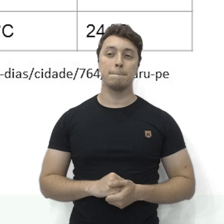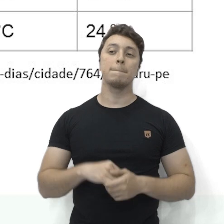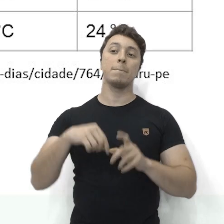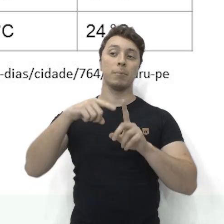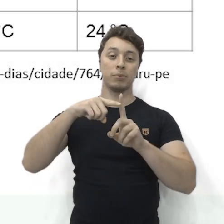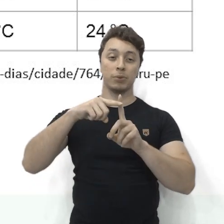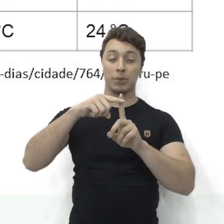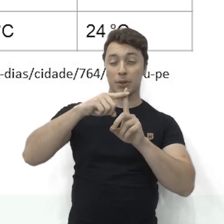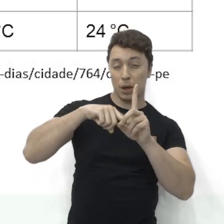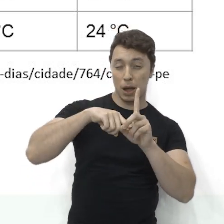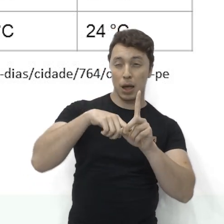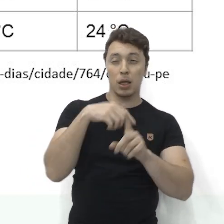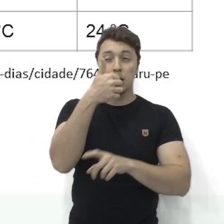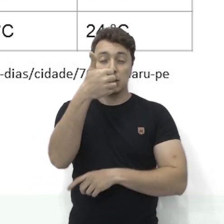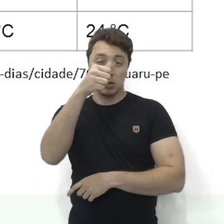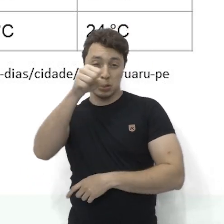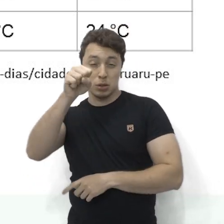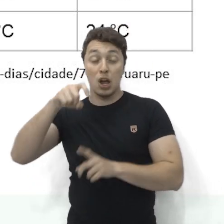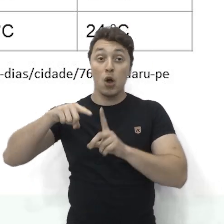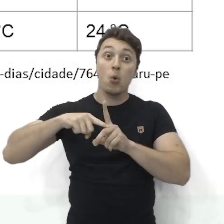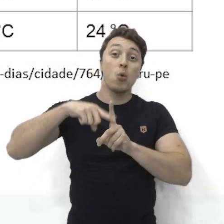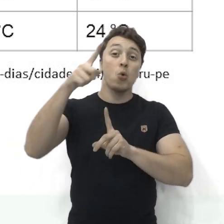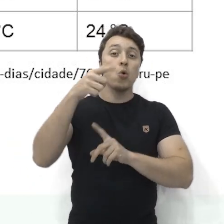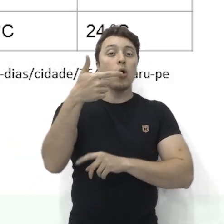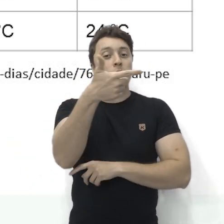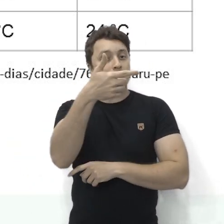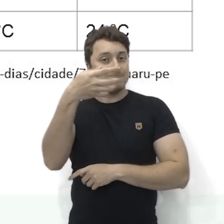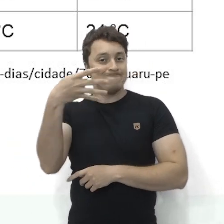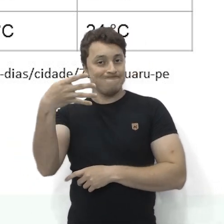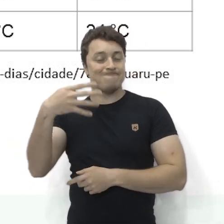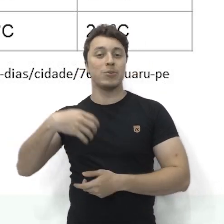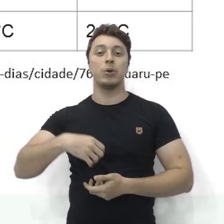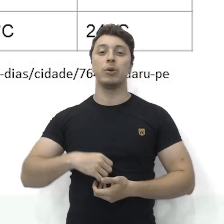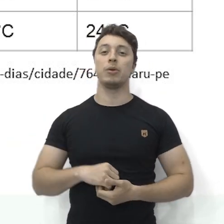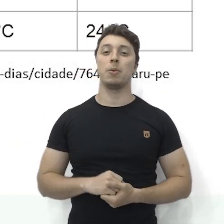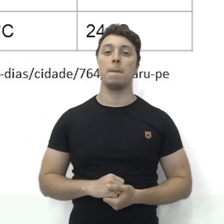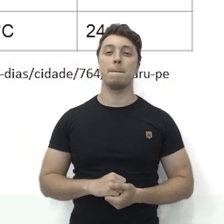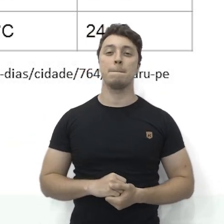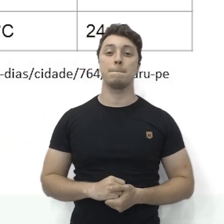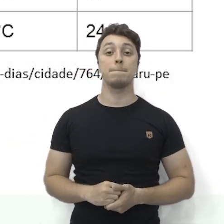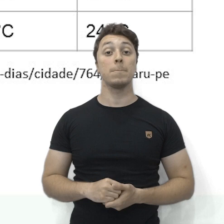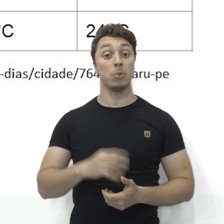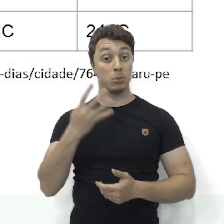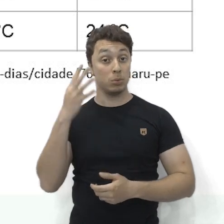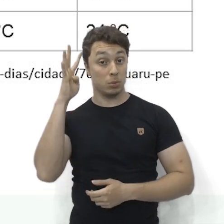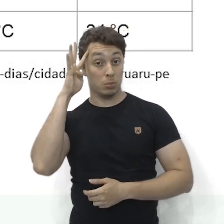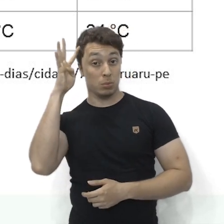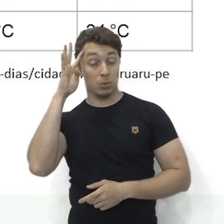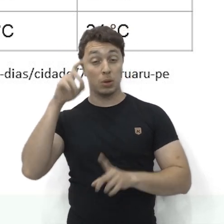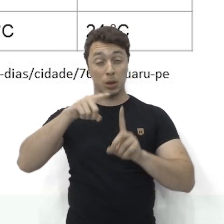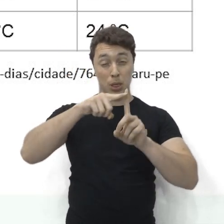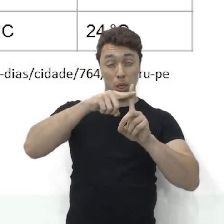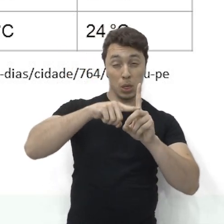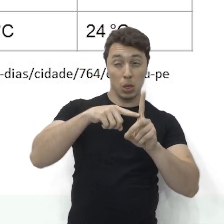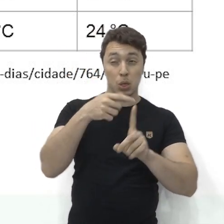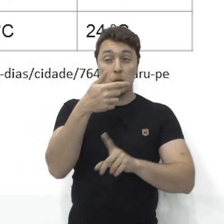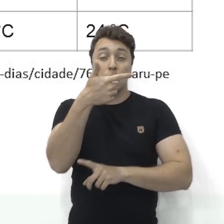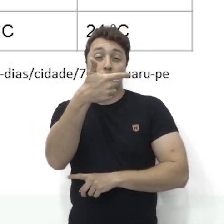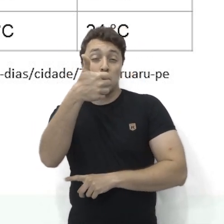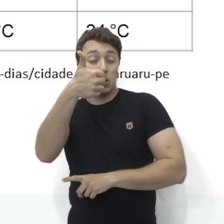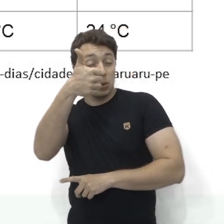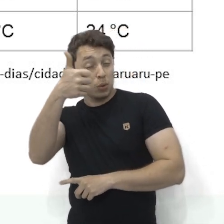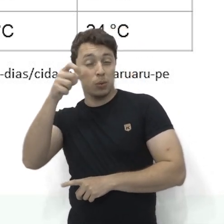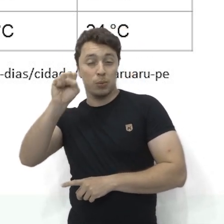foi de 18 graus e a máxima foi de 24 graus. Na quarta, foi de 18 graus a